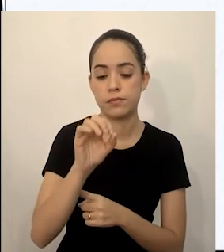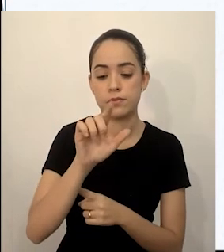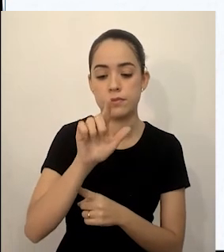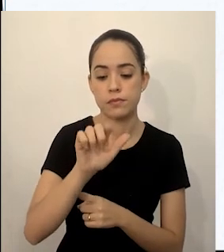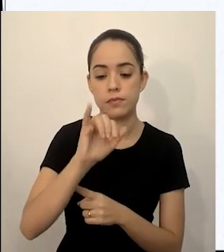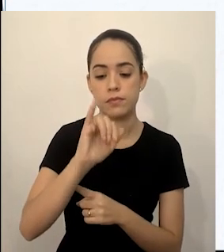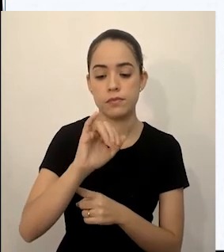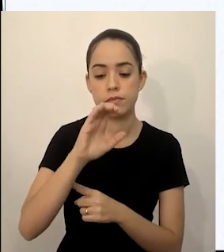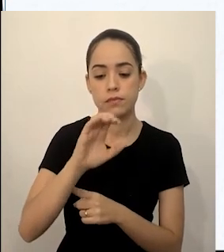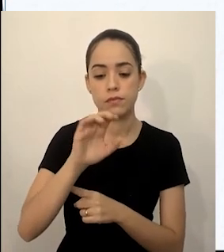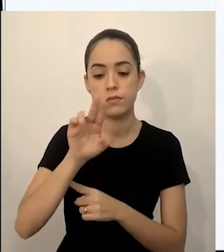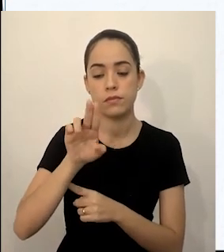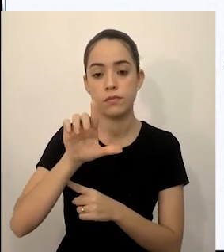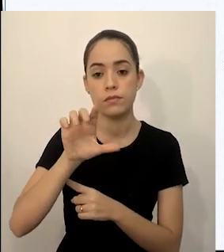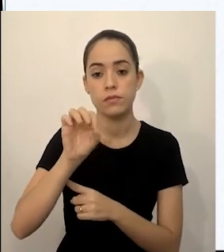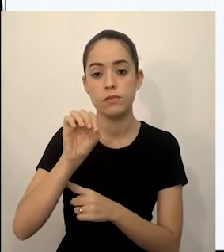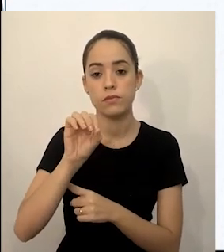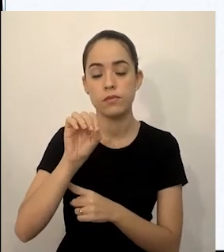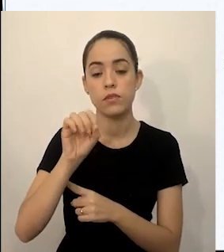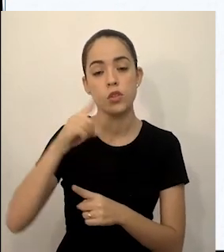caracterizamos os folículos em